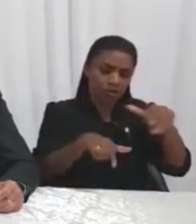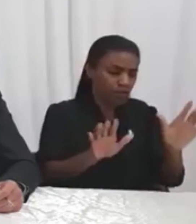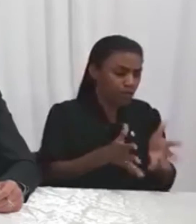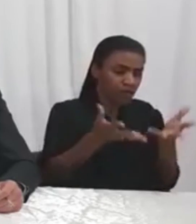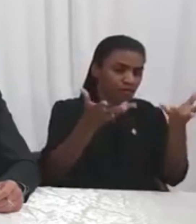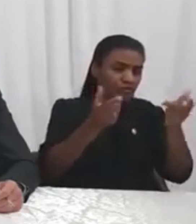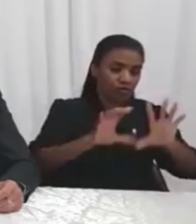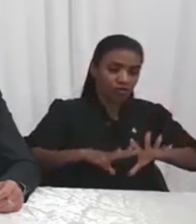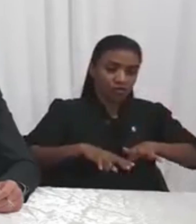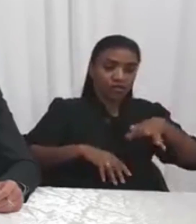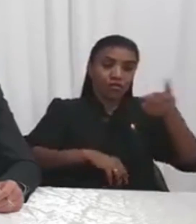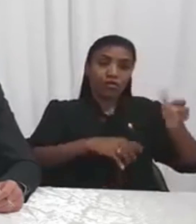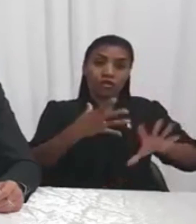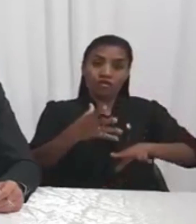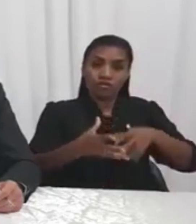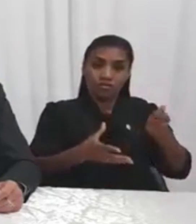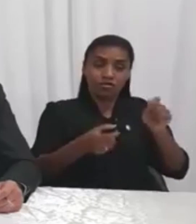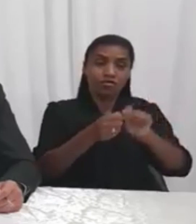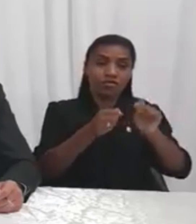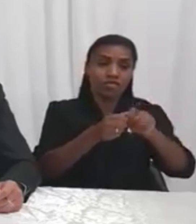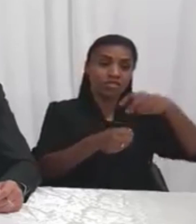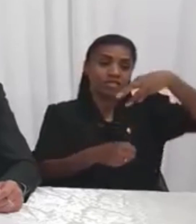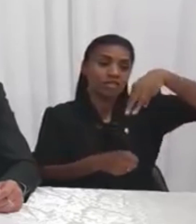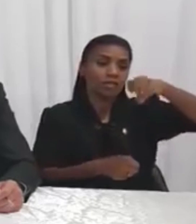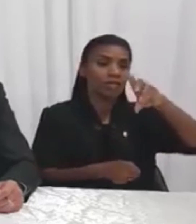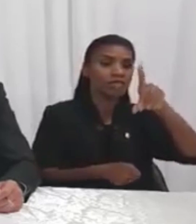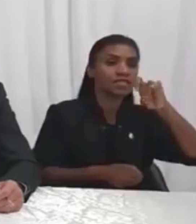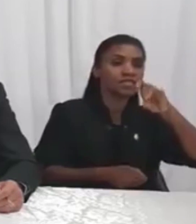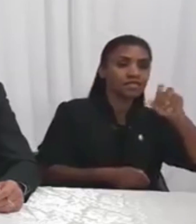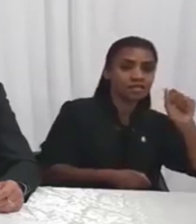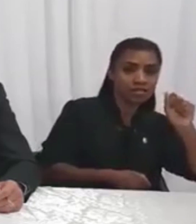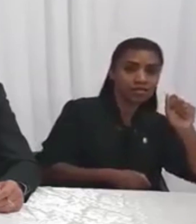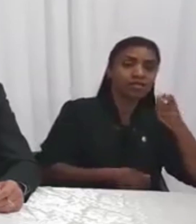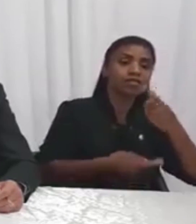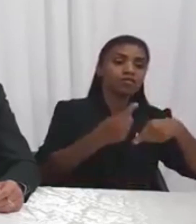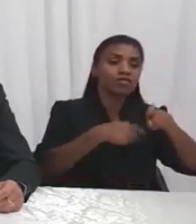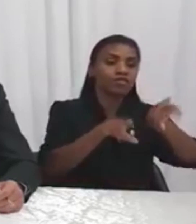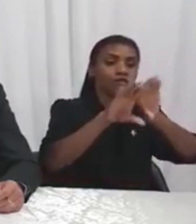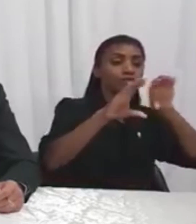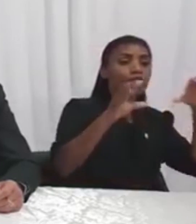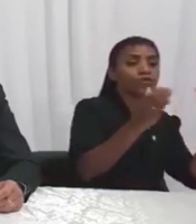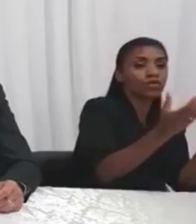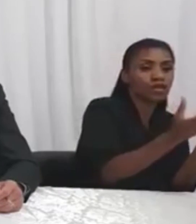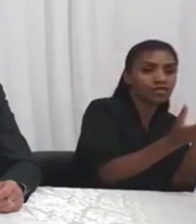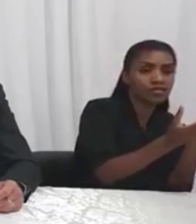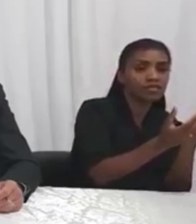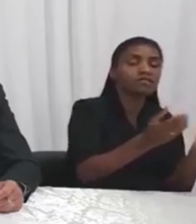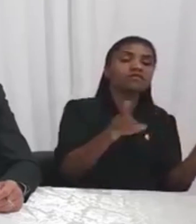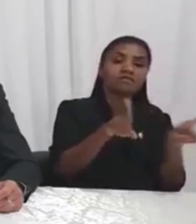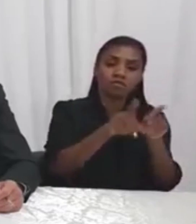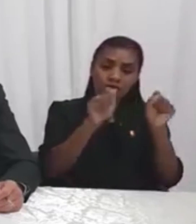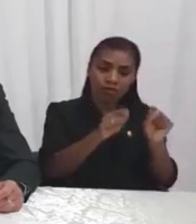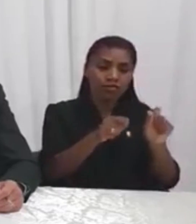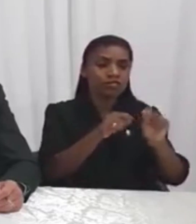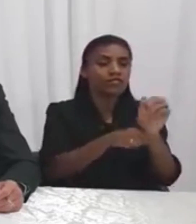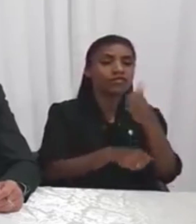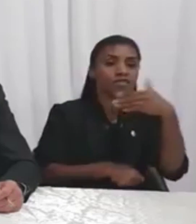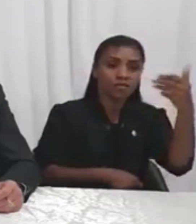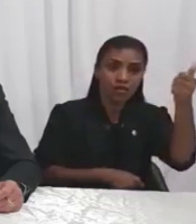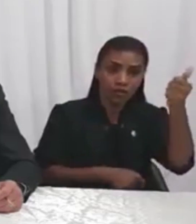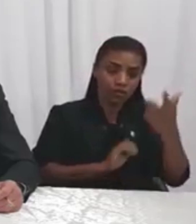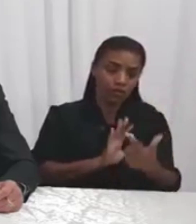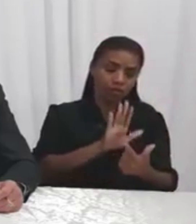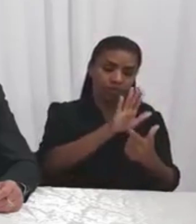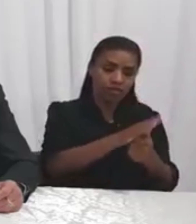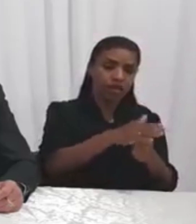teve a coragem de fazer essa medida provisória e agora depois vai para o Congresso para que de repente a gente pode melhorar para deixar